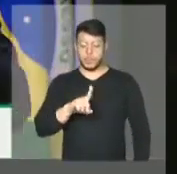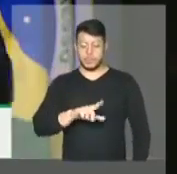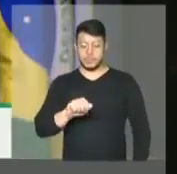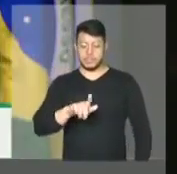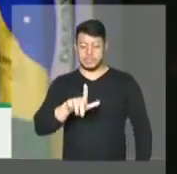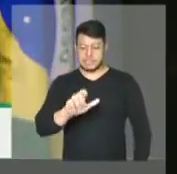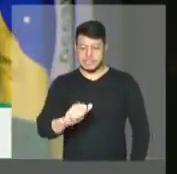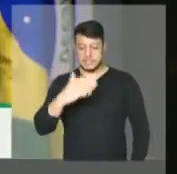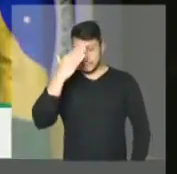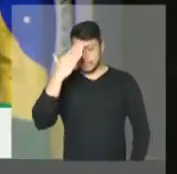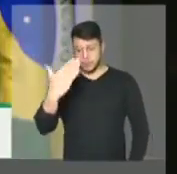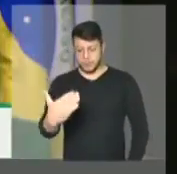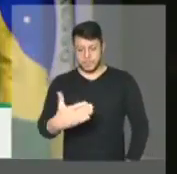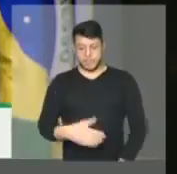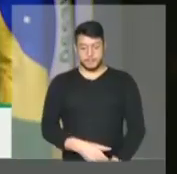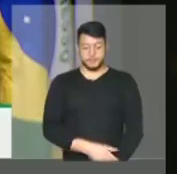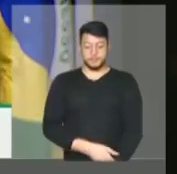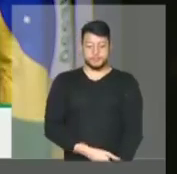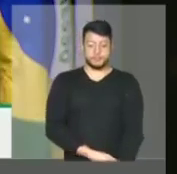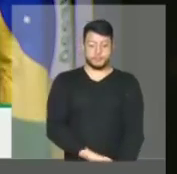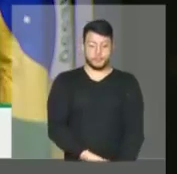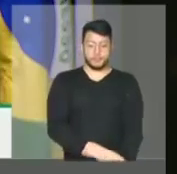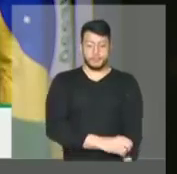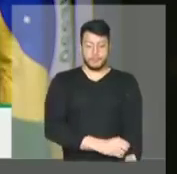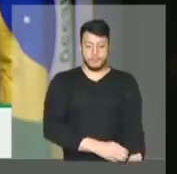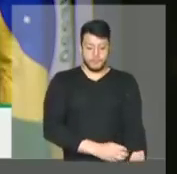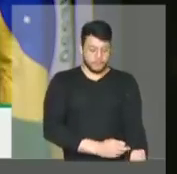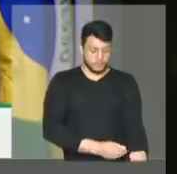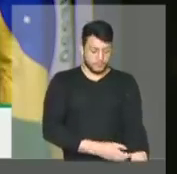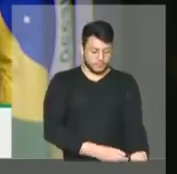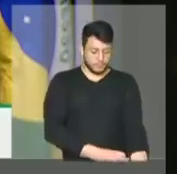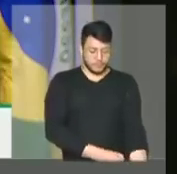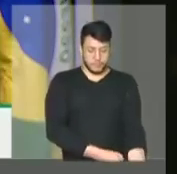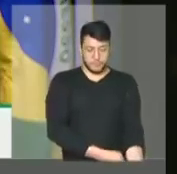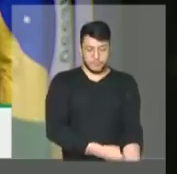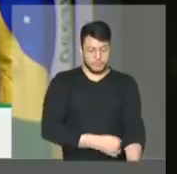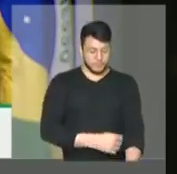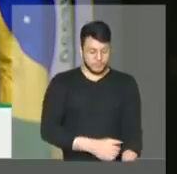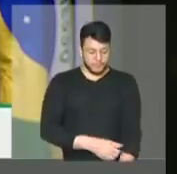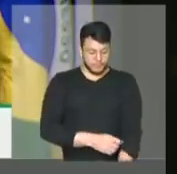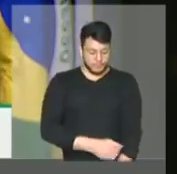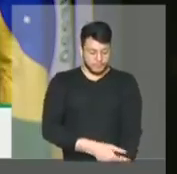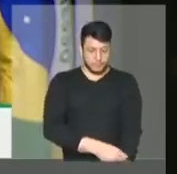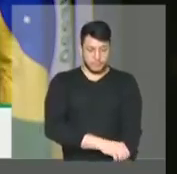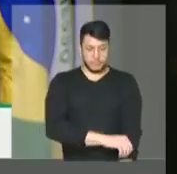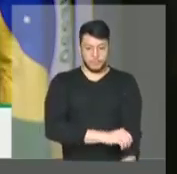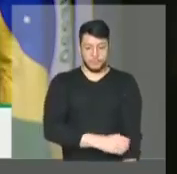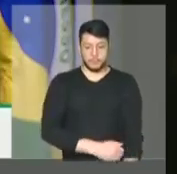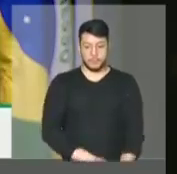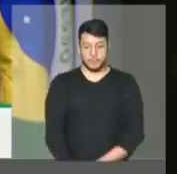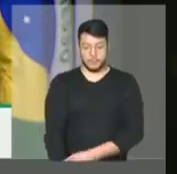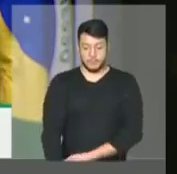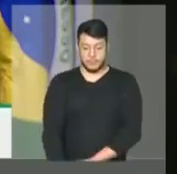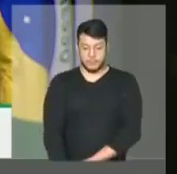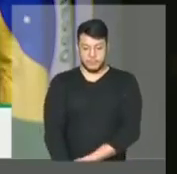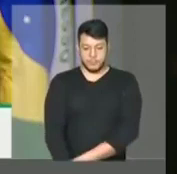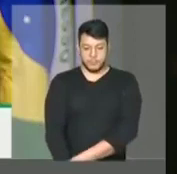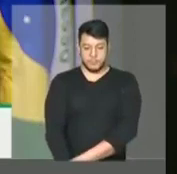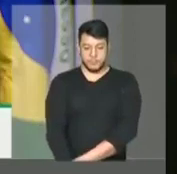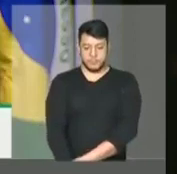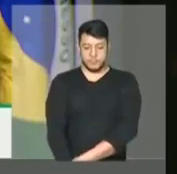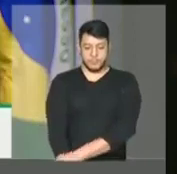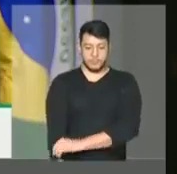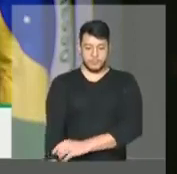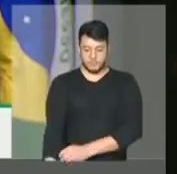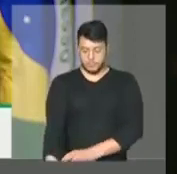Patriota. Mas, como dizia, esse ano fiz uma audiência pública, na qual foram apresentados